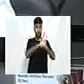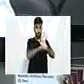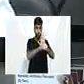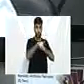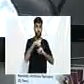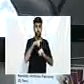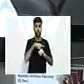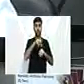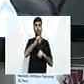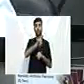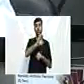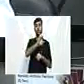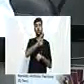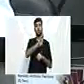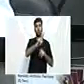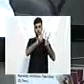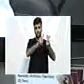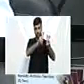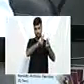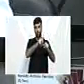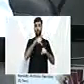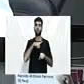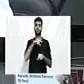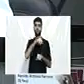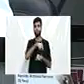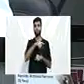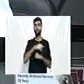nós temos a rebusca temos